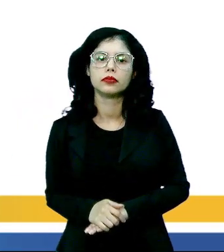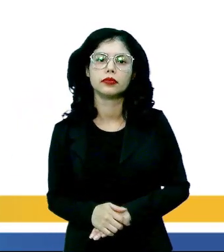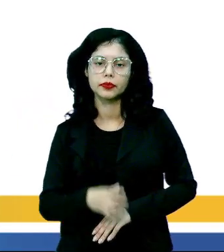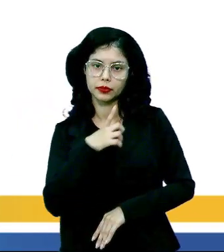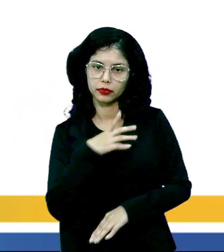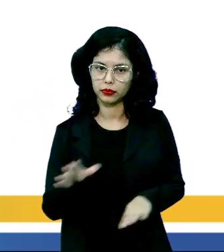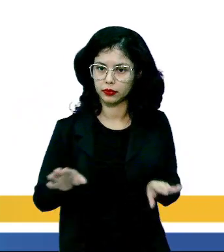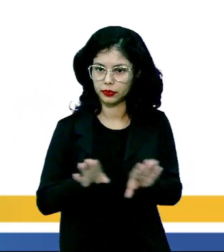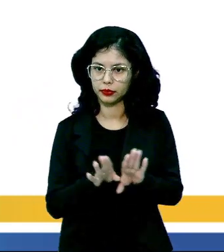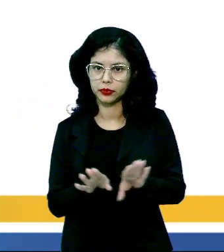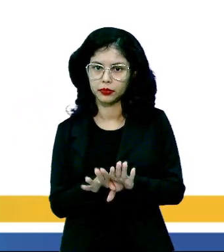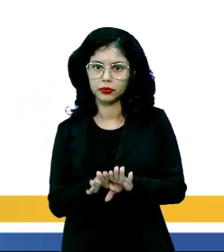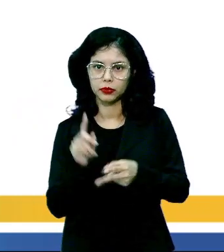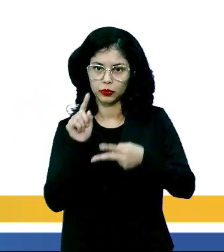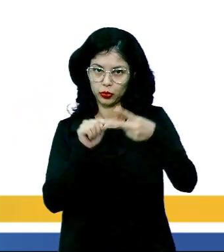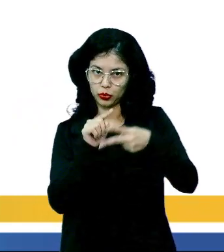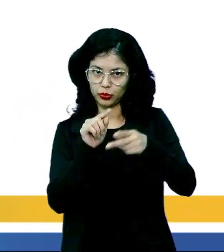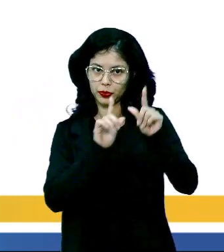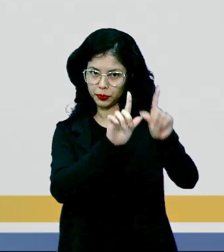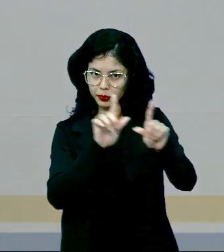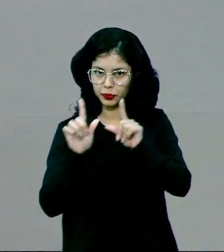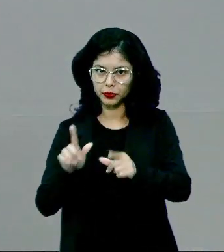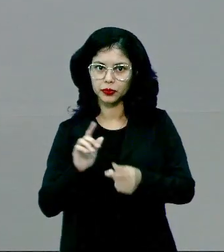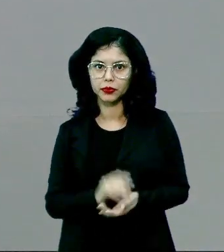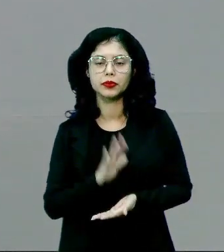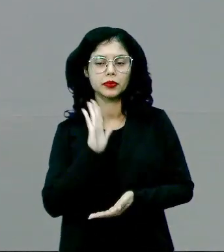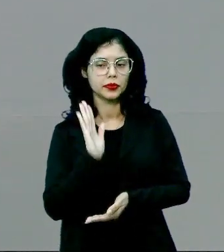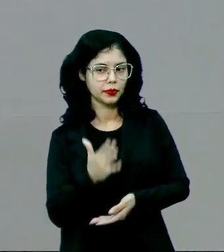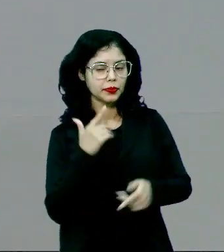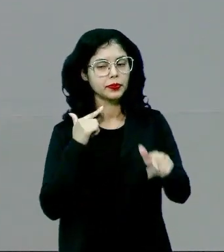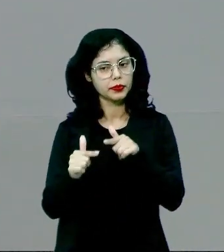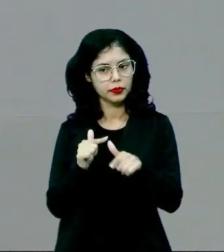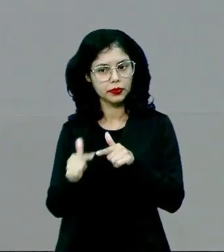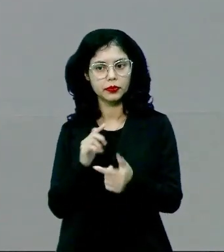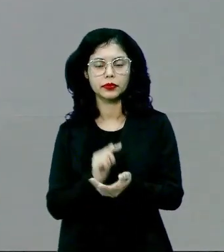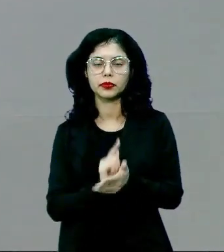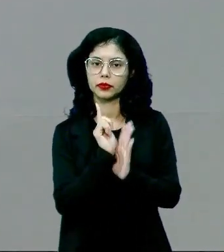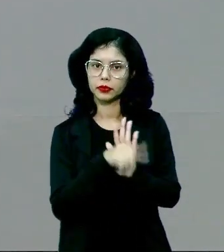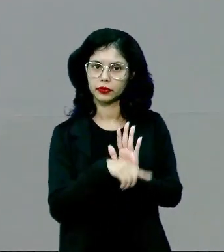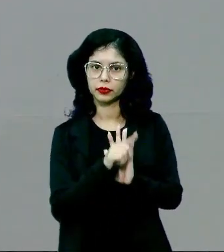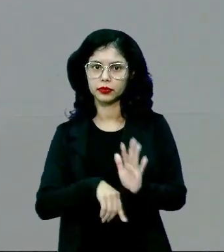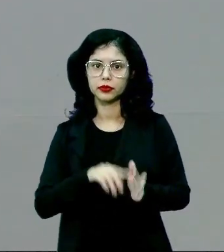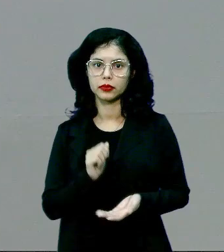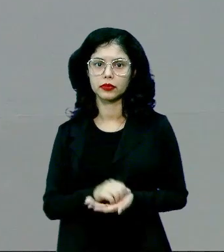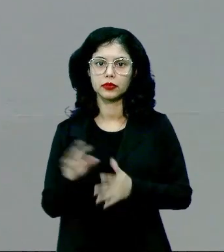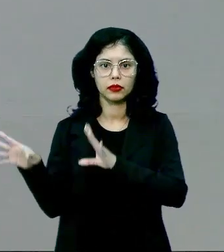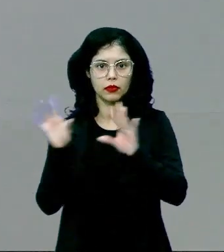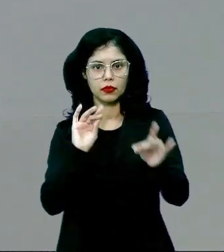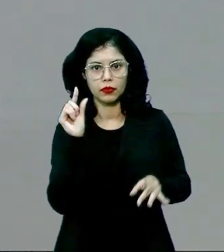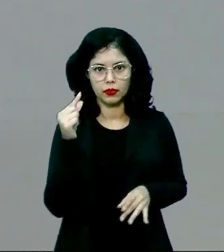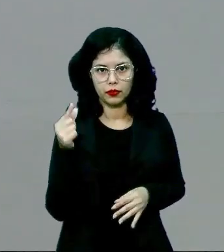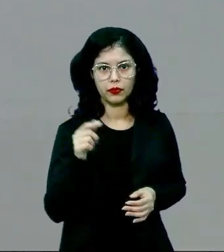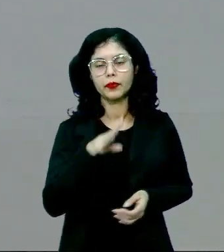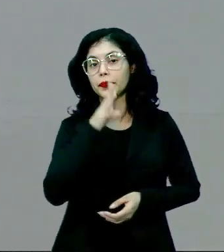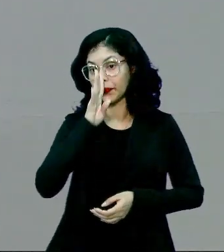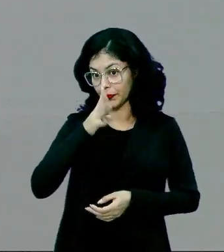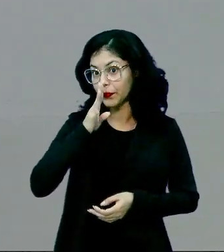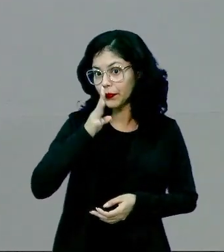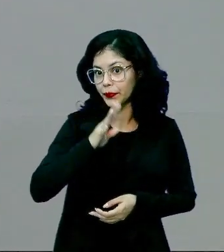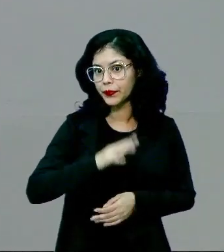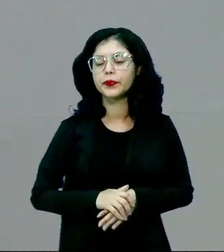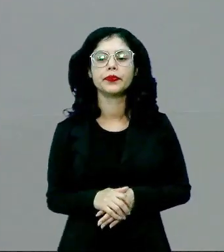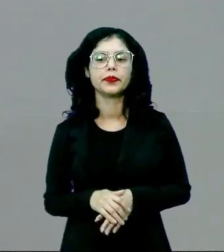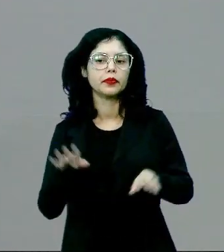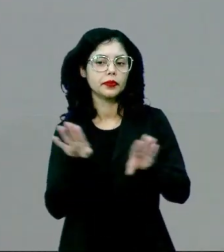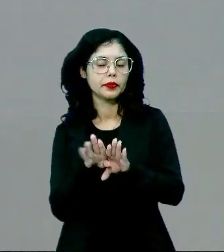aqui eu trouxe duas Chaves aí né a gente já trabalhou aqui com o gênero que traz um pouco dessa crítica né